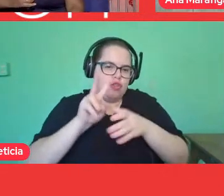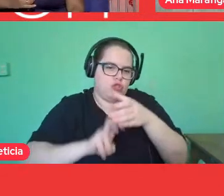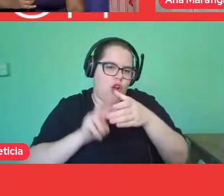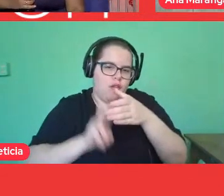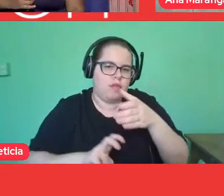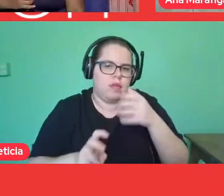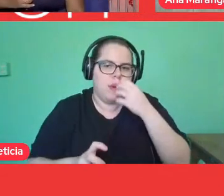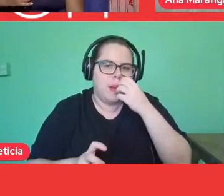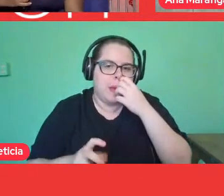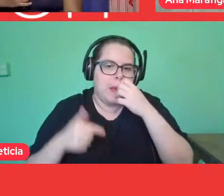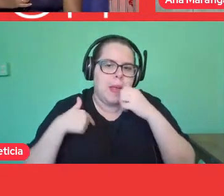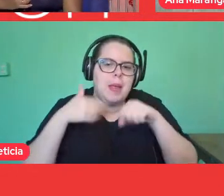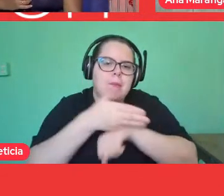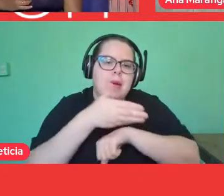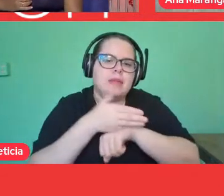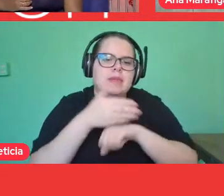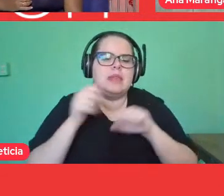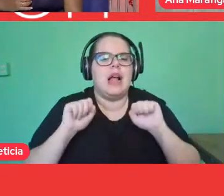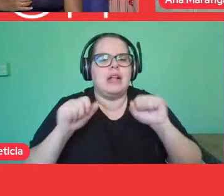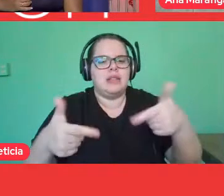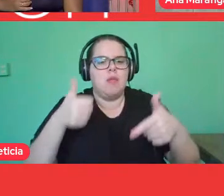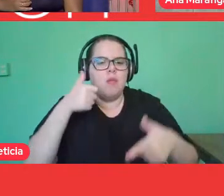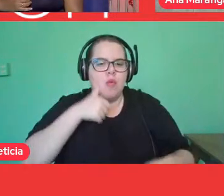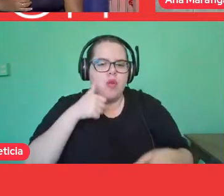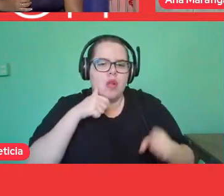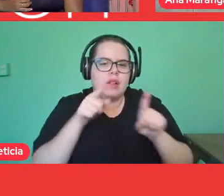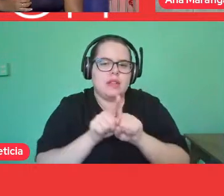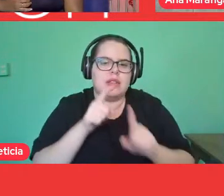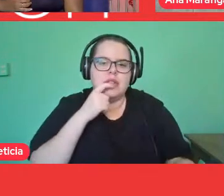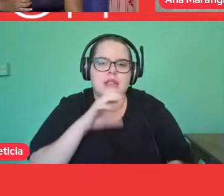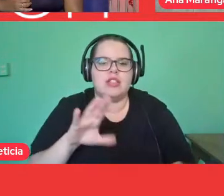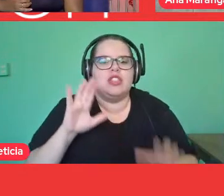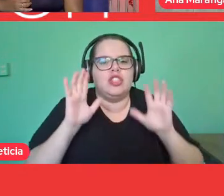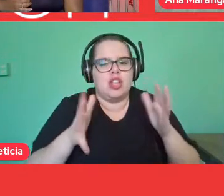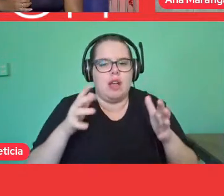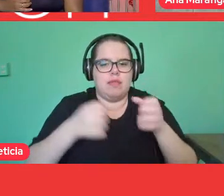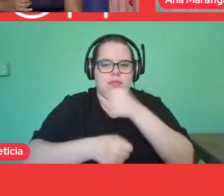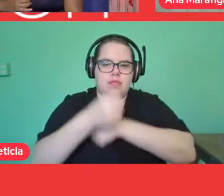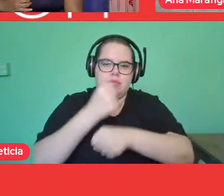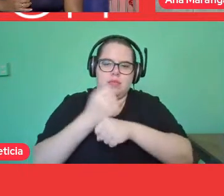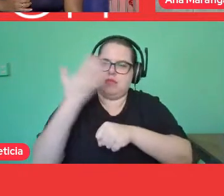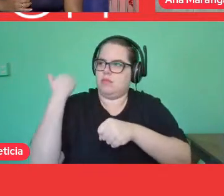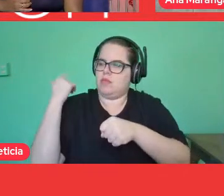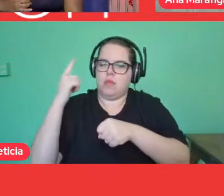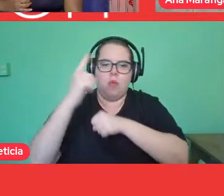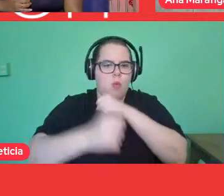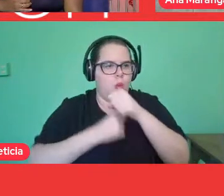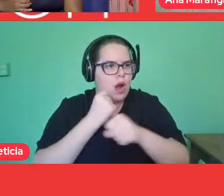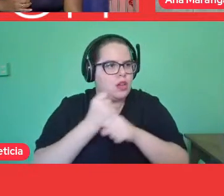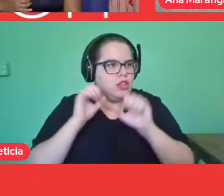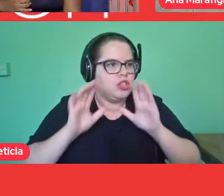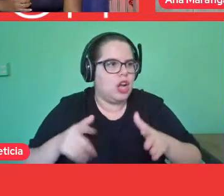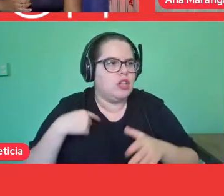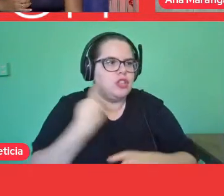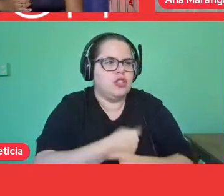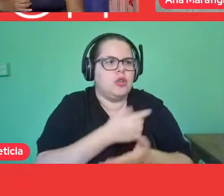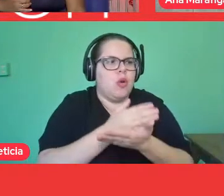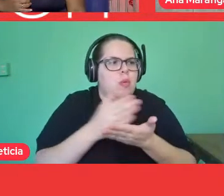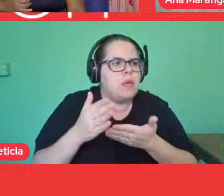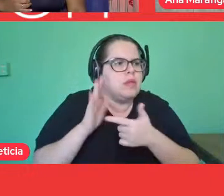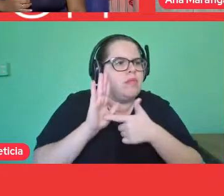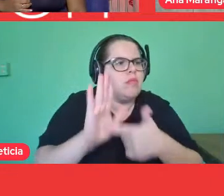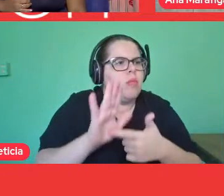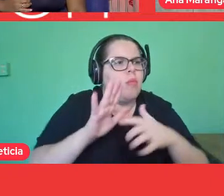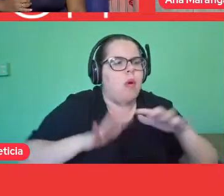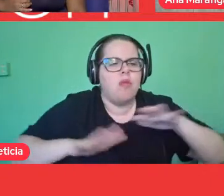Val, eu participo do grupo de ação de mulheres da CIT também, já desde o ano passado, há mais de um ano. A gente começou ano passado o movimento, eu